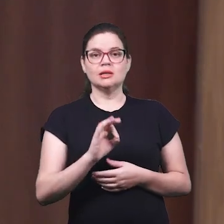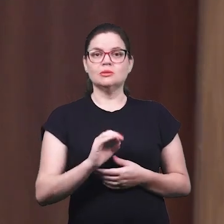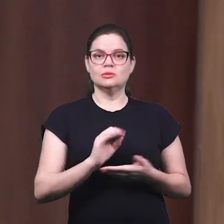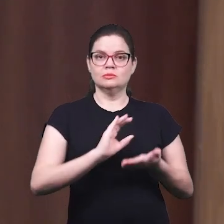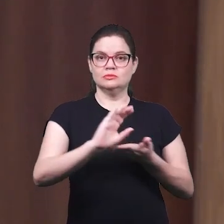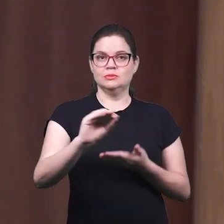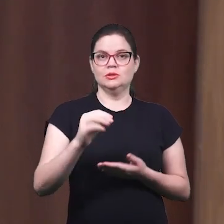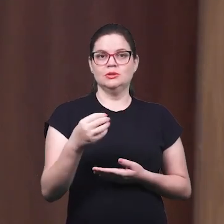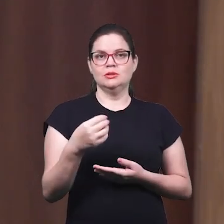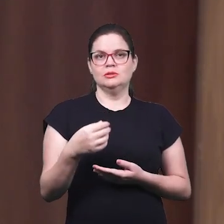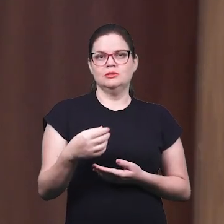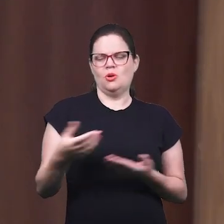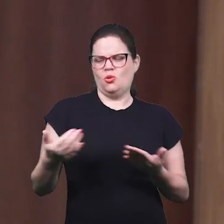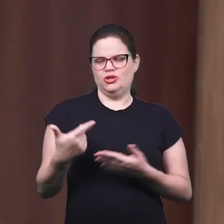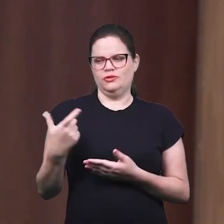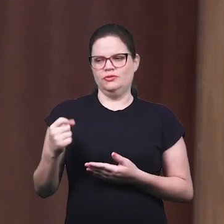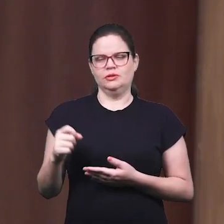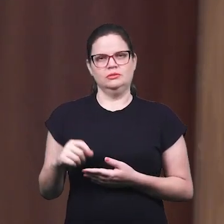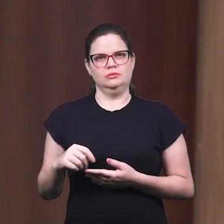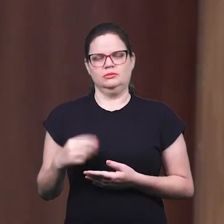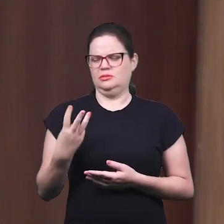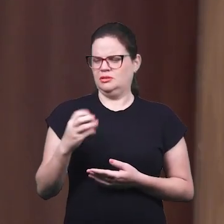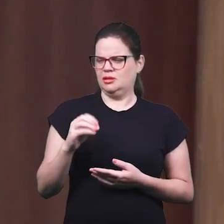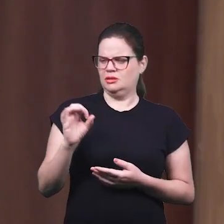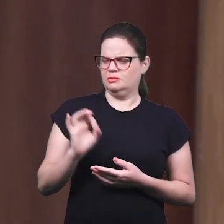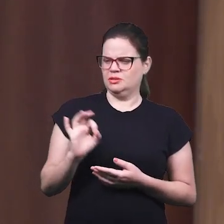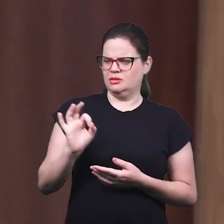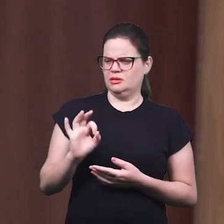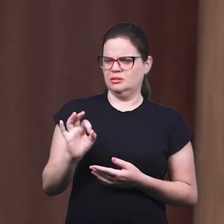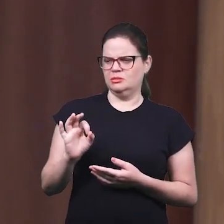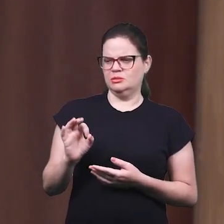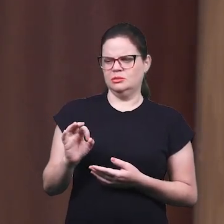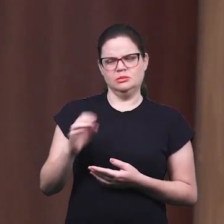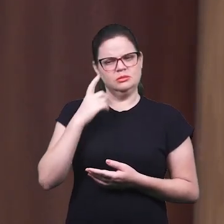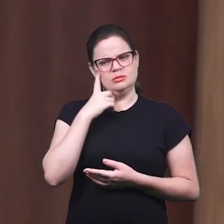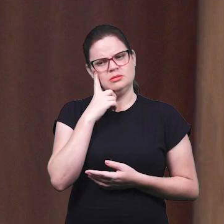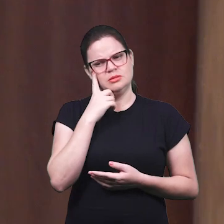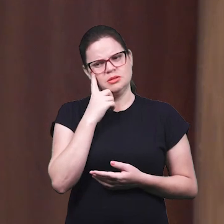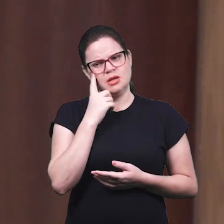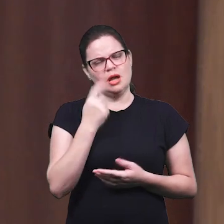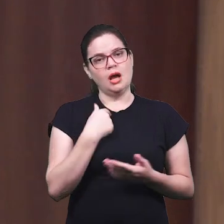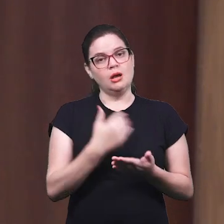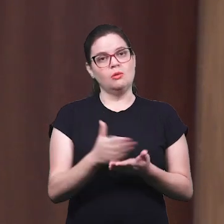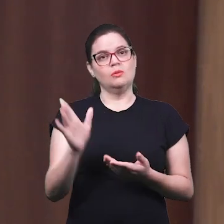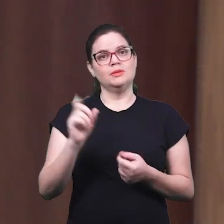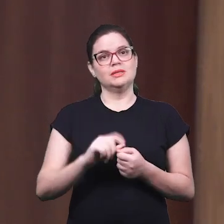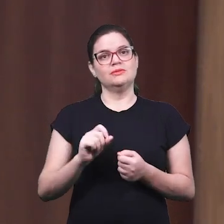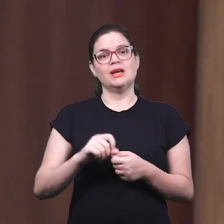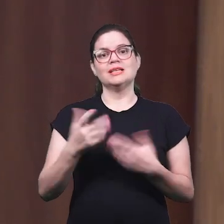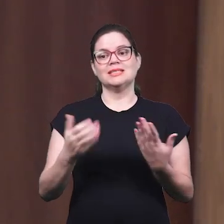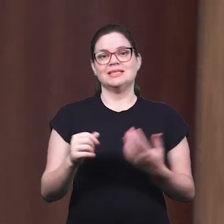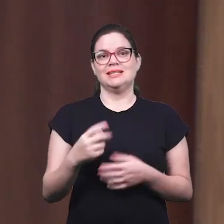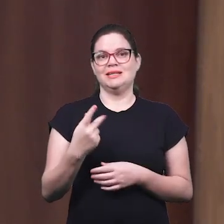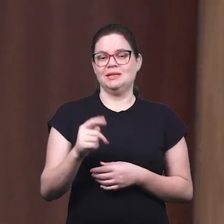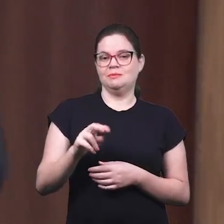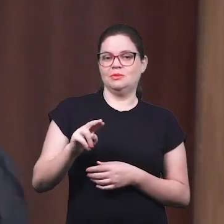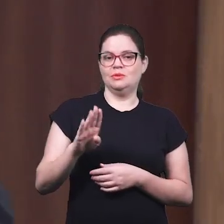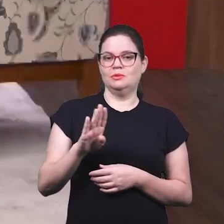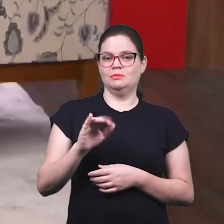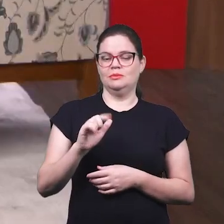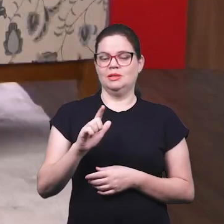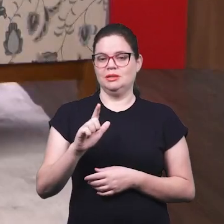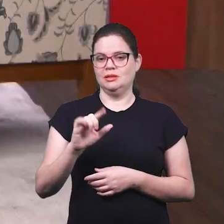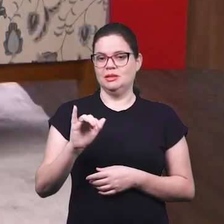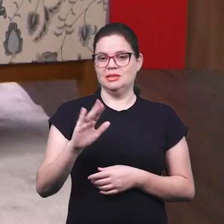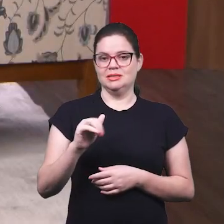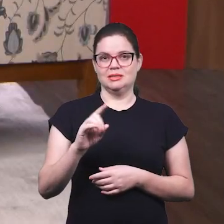dava 30%. Eu digo, achei um grande negócio. Mas aí comecei a fazer publicidade. Enchi o jornal de anúncios